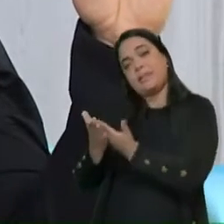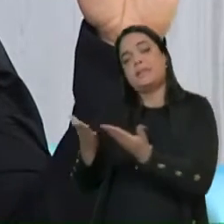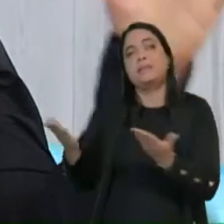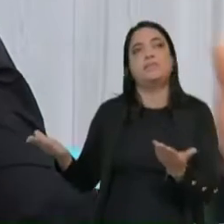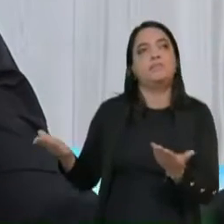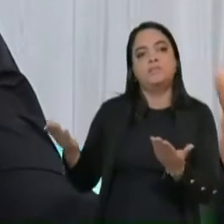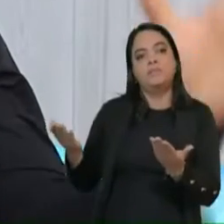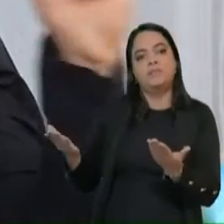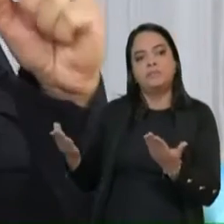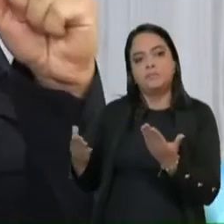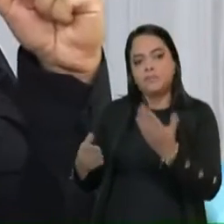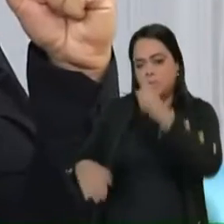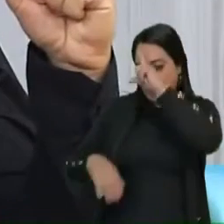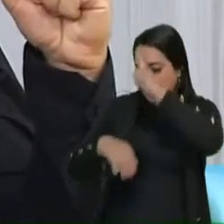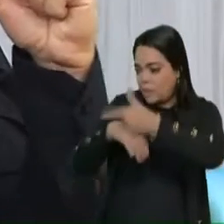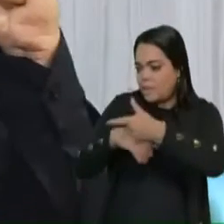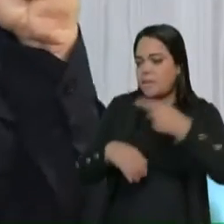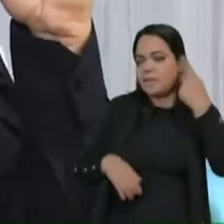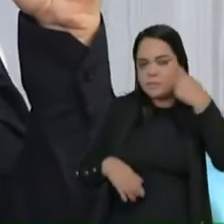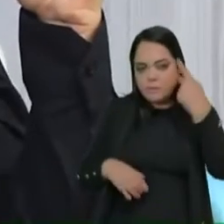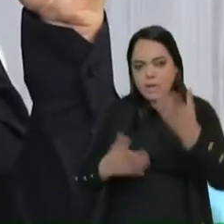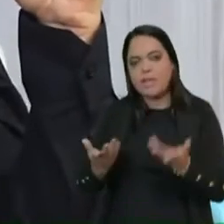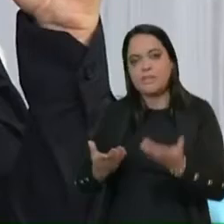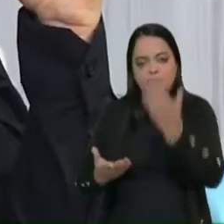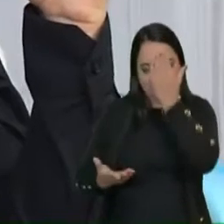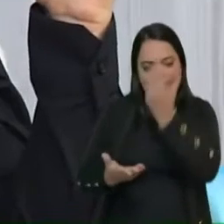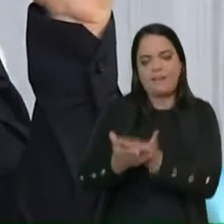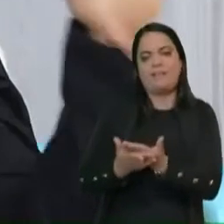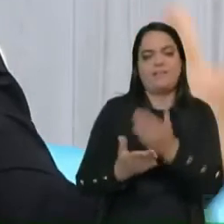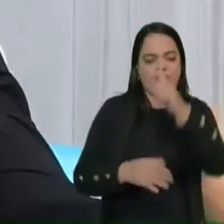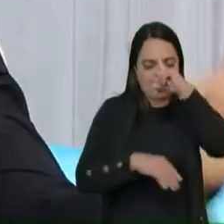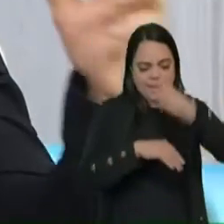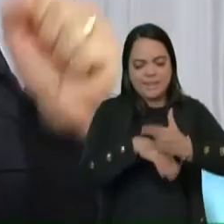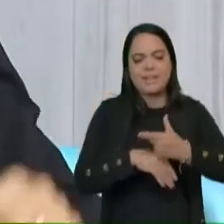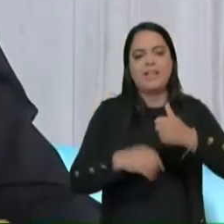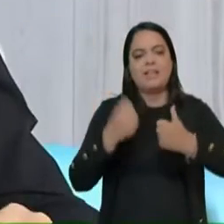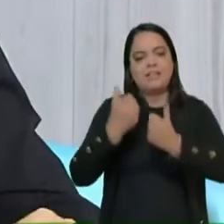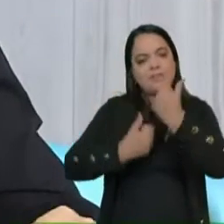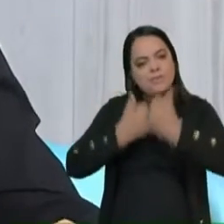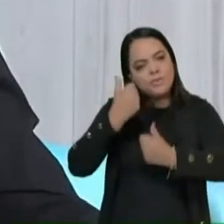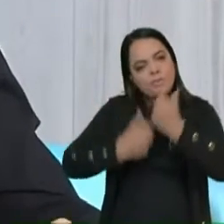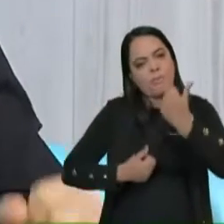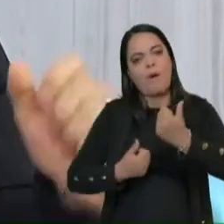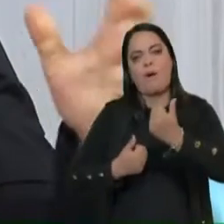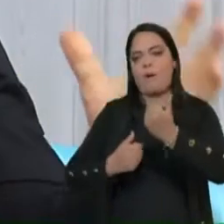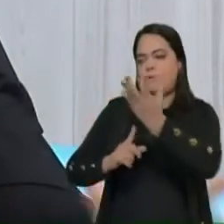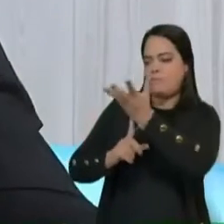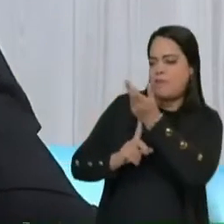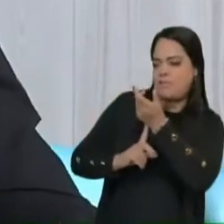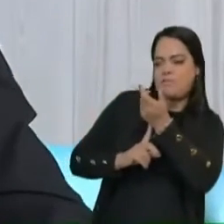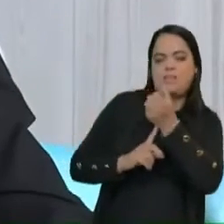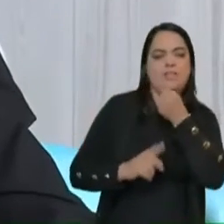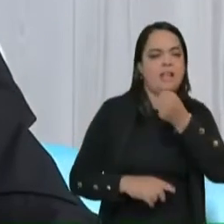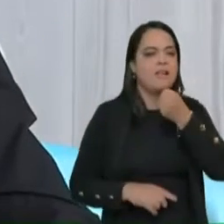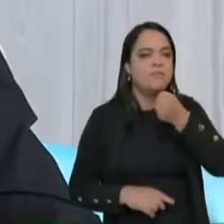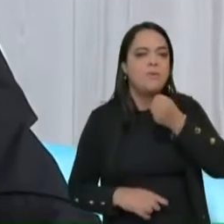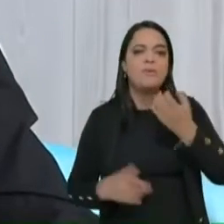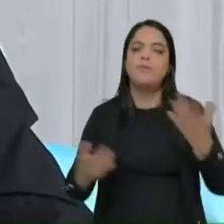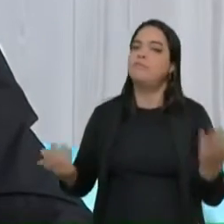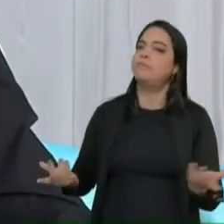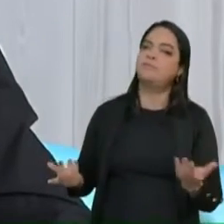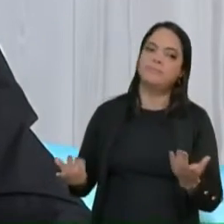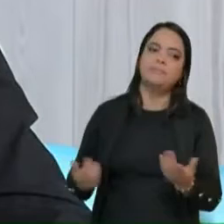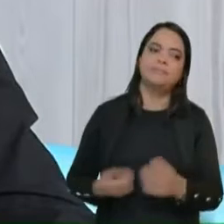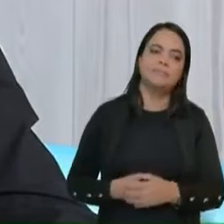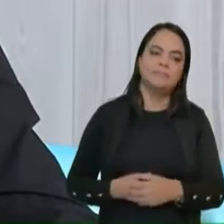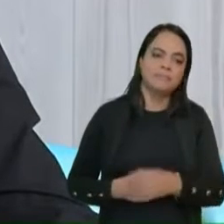lá numa liderança política acredita lá numa liderança do futebol num artista num cantor né